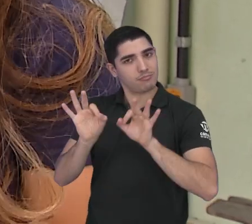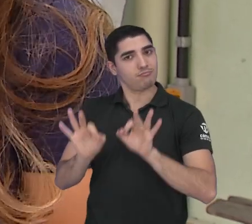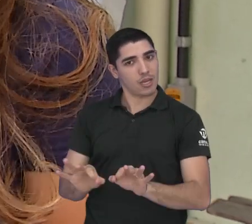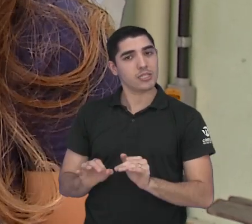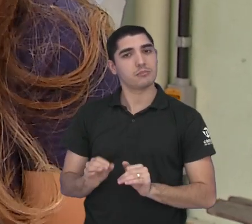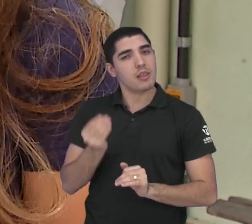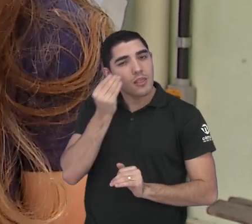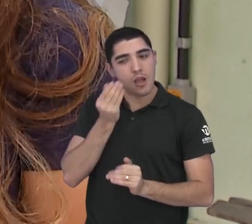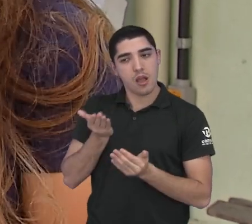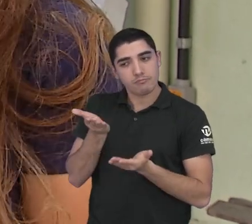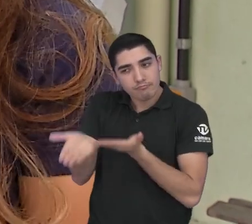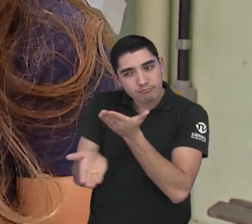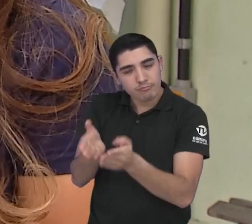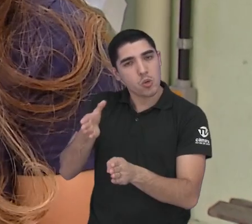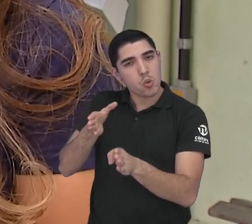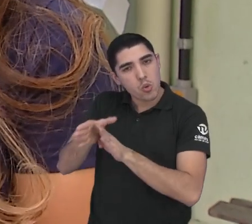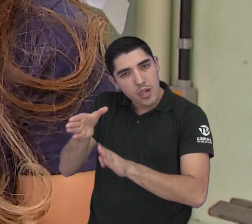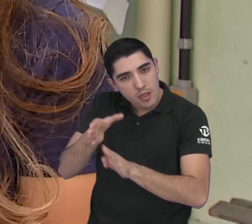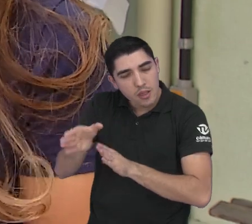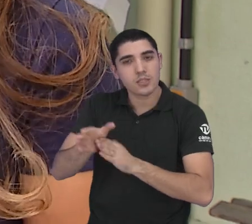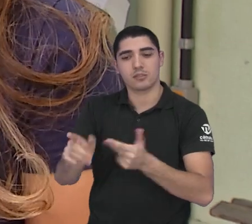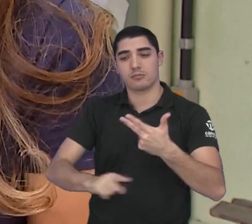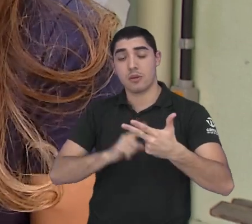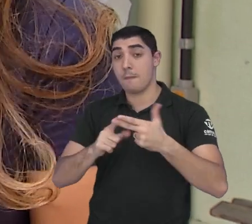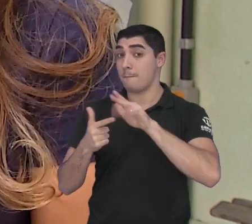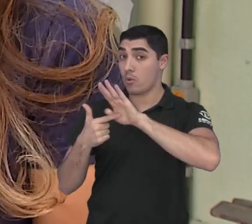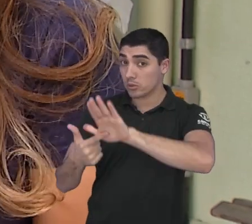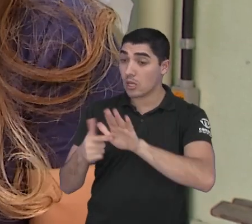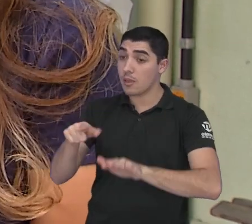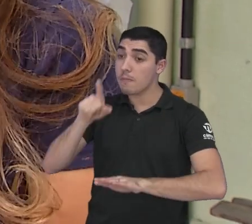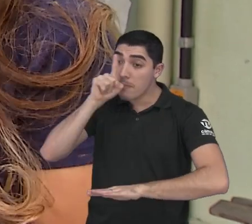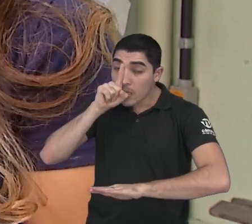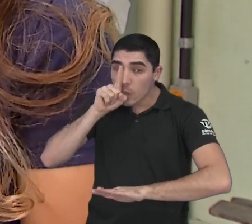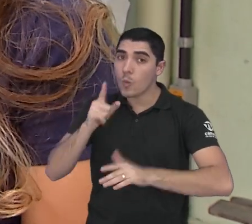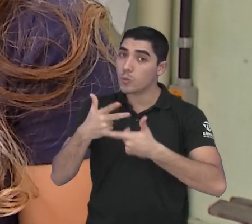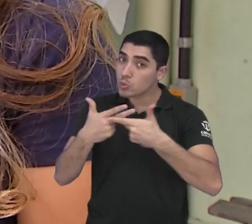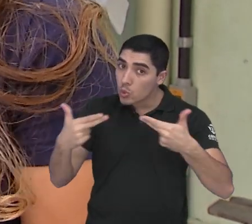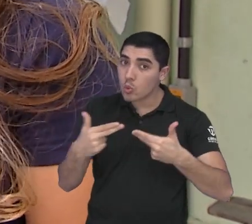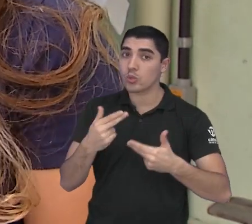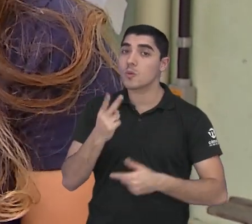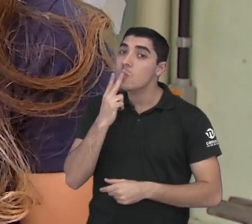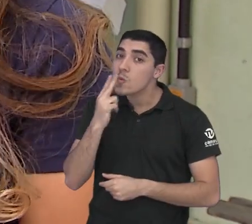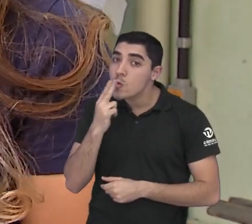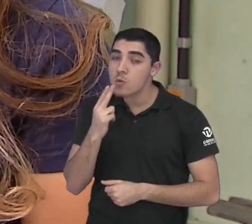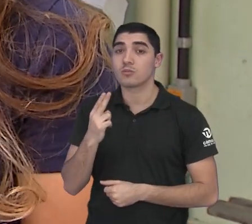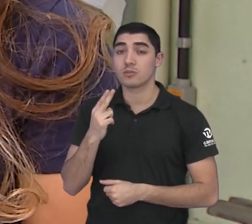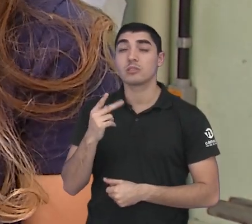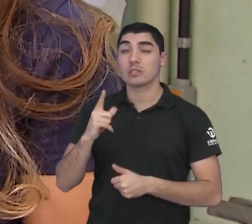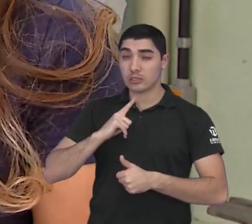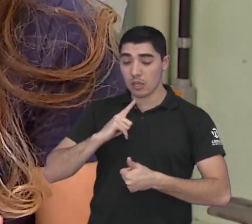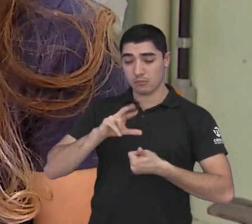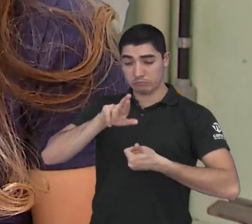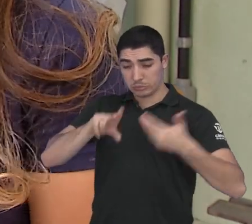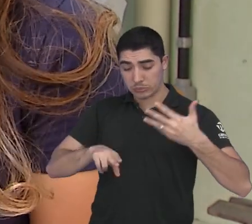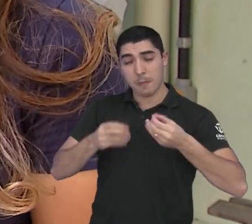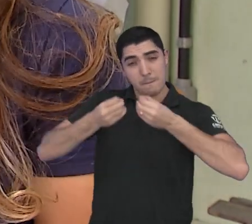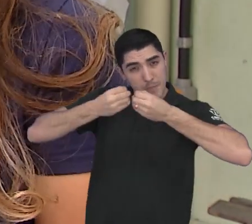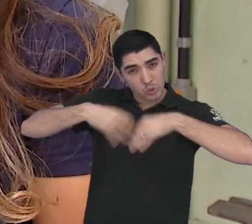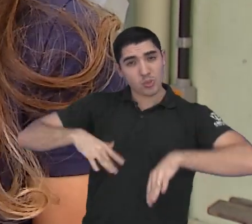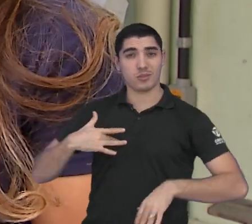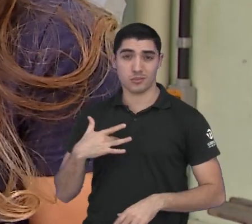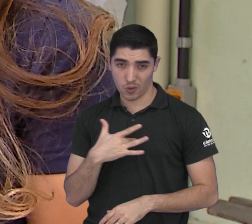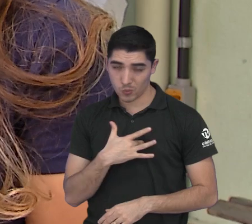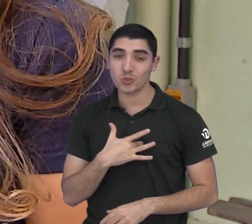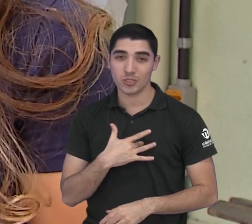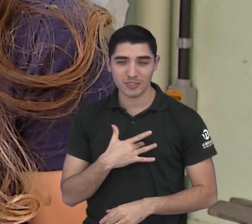ajuda, de poder instruir, de poder orientar, de poder mostrar os riscos que causam o cigarro, de poder mostrar os malefícios que o cigarro